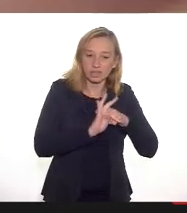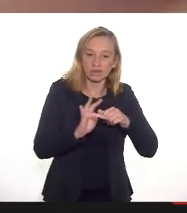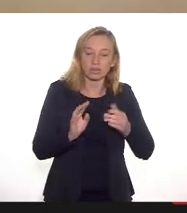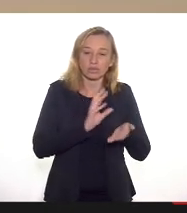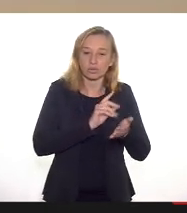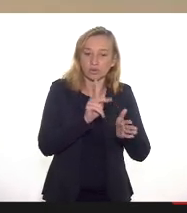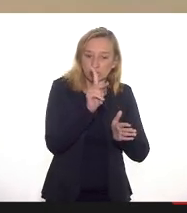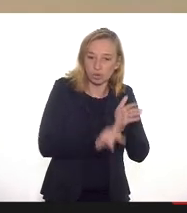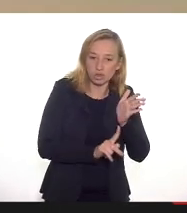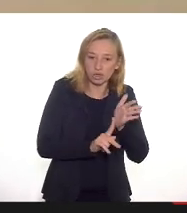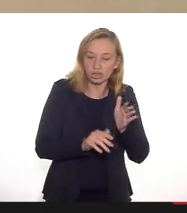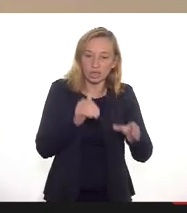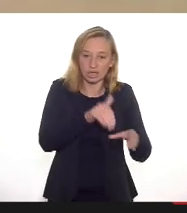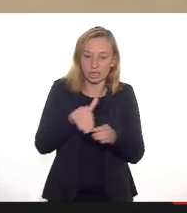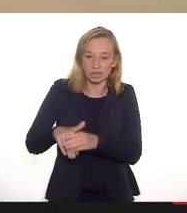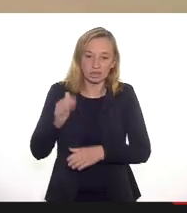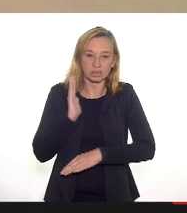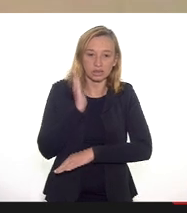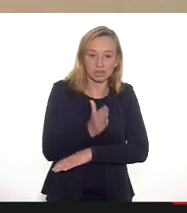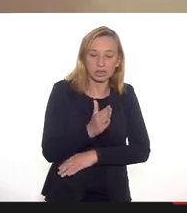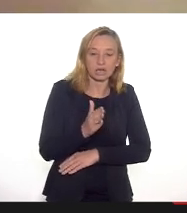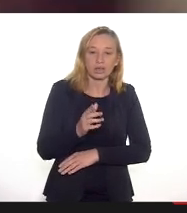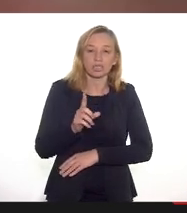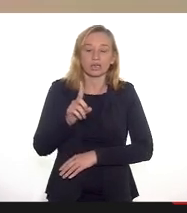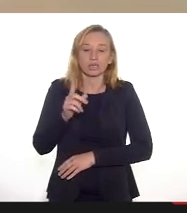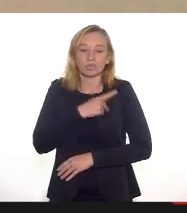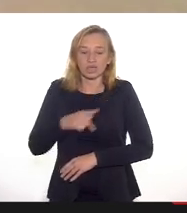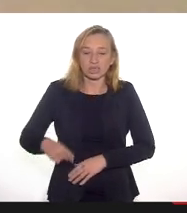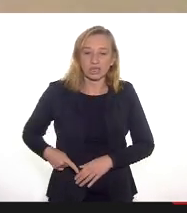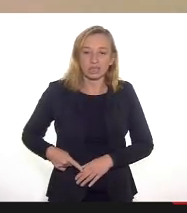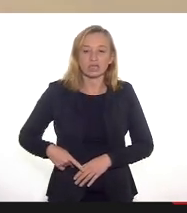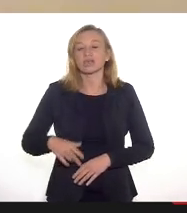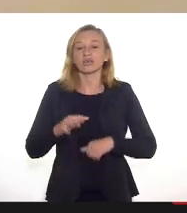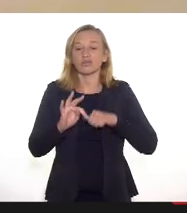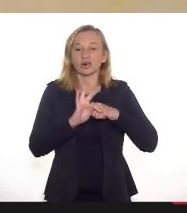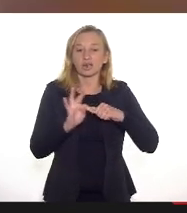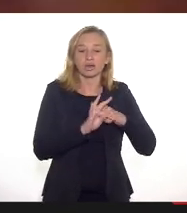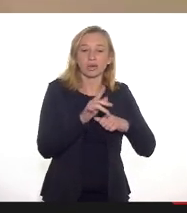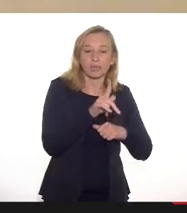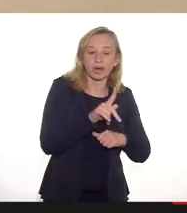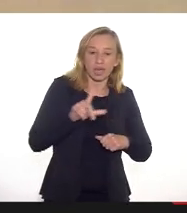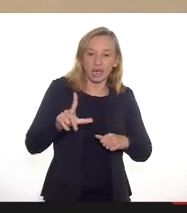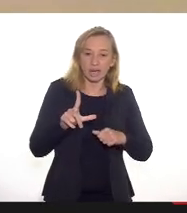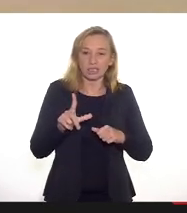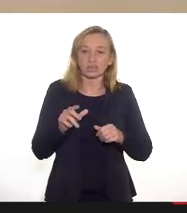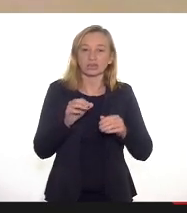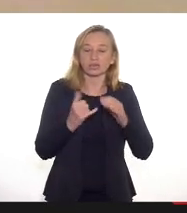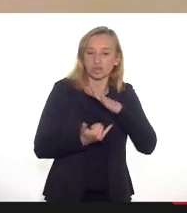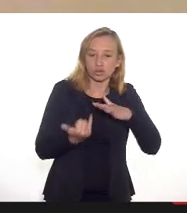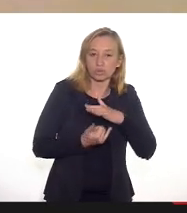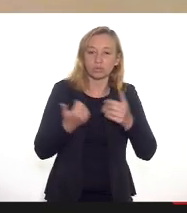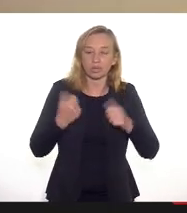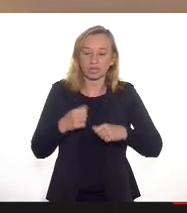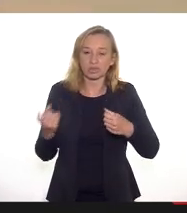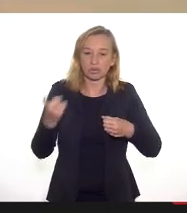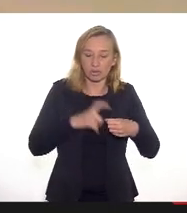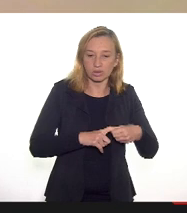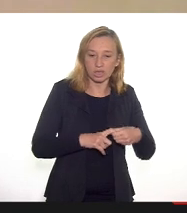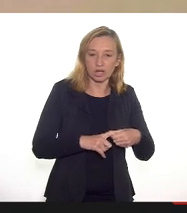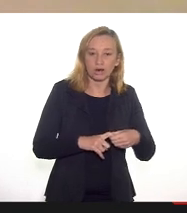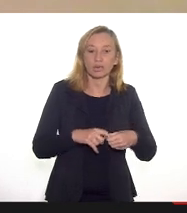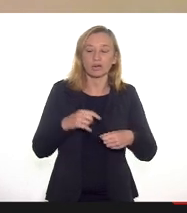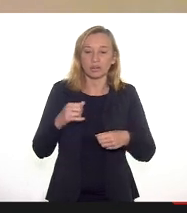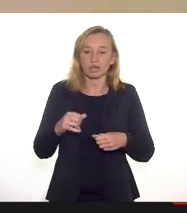projetos das eleições diretas para presidente da FAETEC, o PL dos institutos. Precisamos retomar essa pauta para a FAETEC ser uma